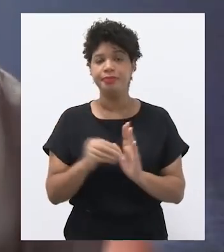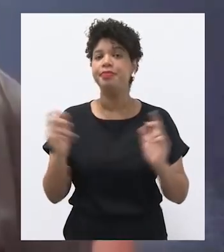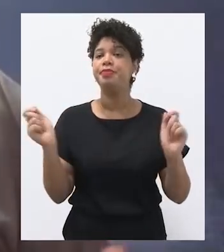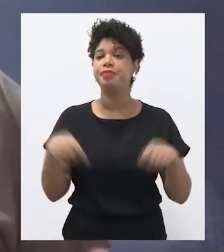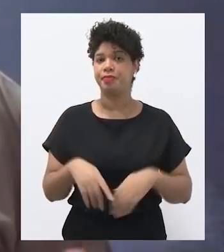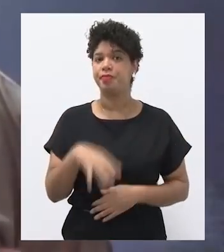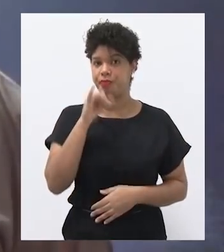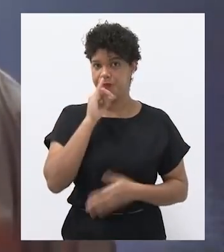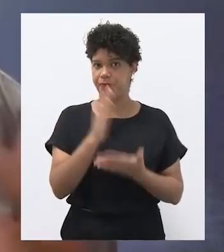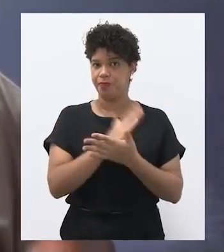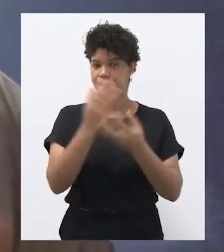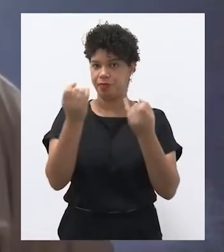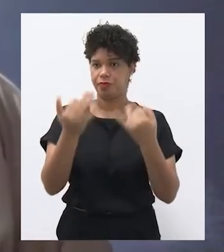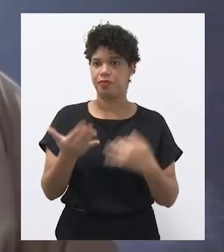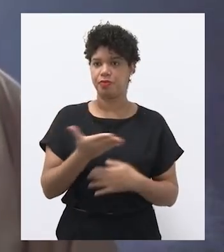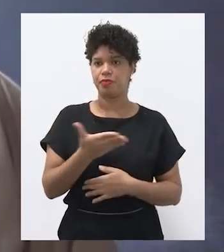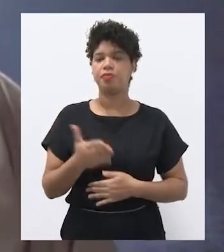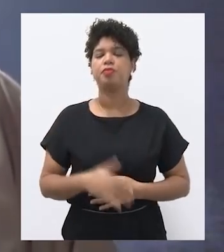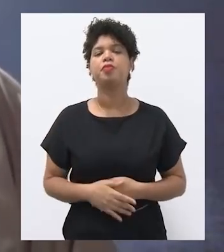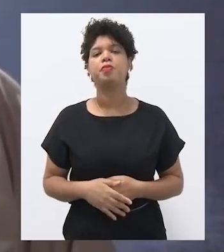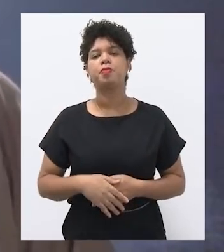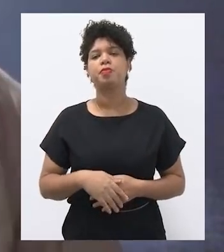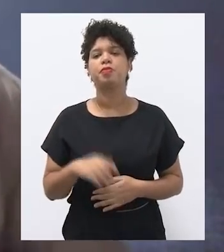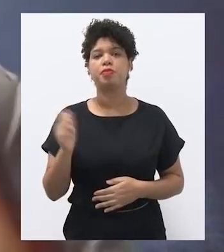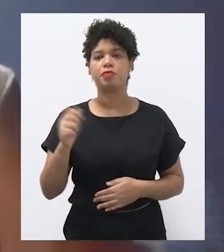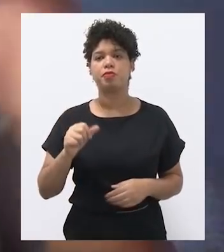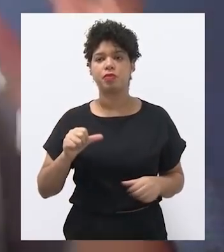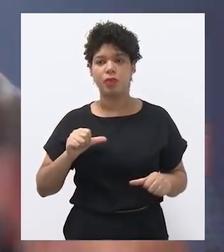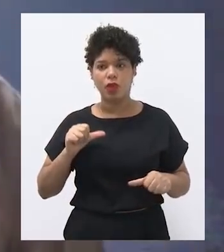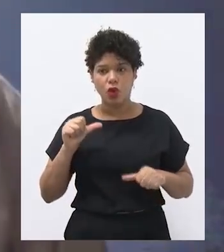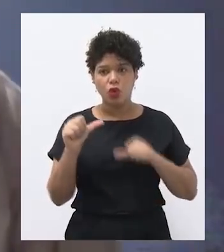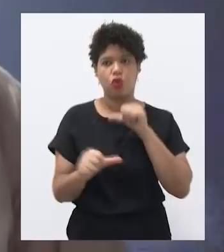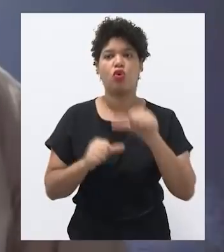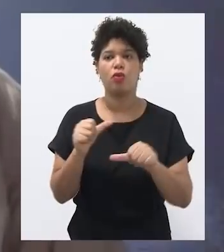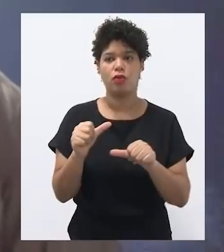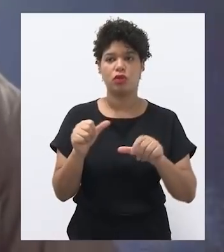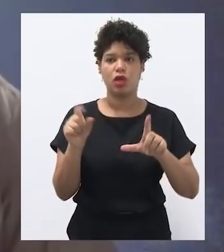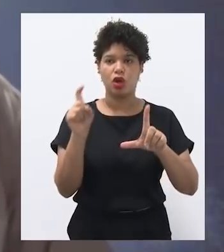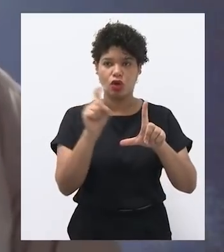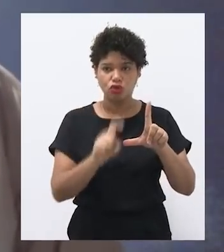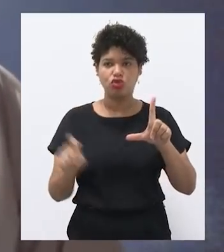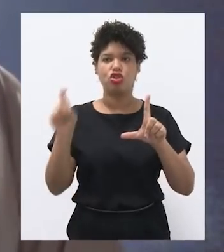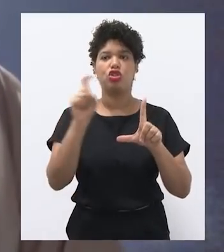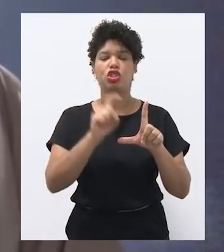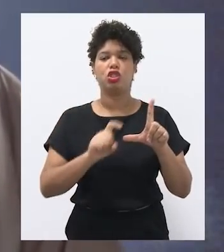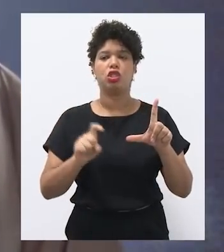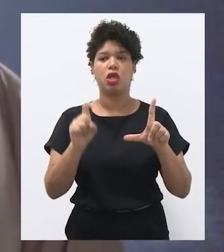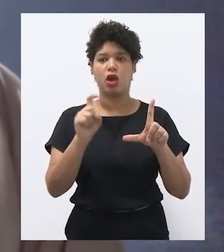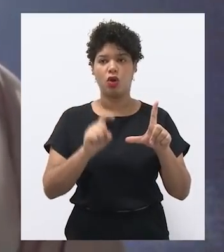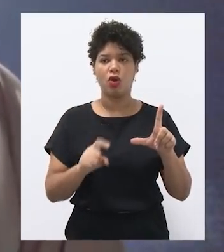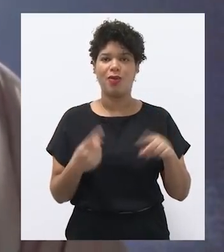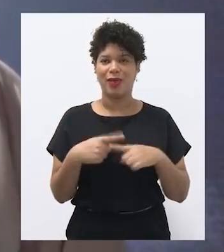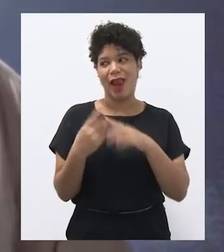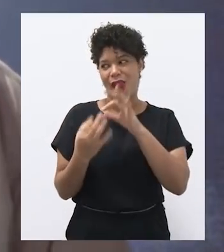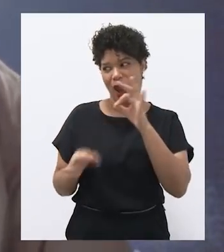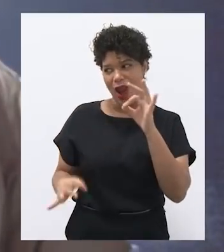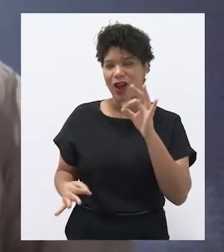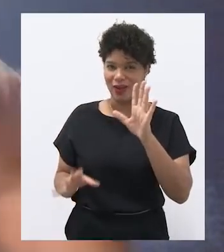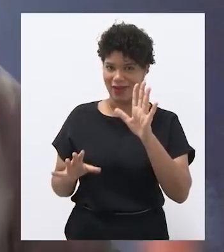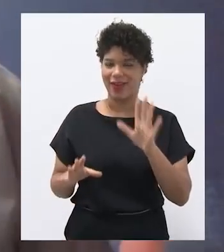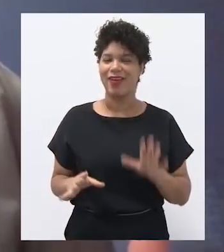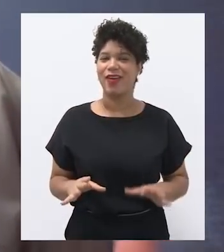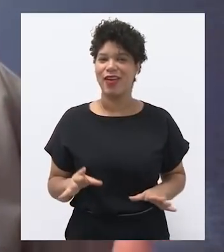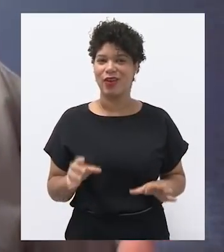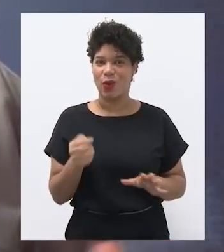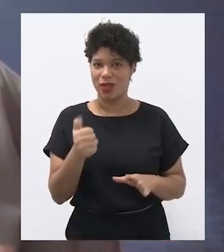Vou dar alguns exemplos do que seria uma efetiva transformação digital, e aí eu fecho essa minha primeira fala aqui, porque eu acho que ela já está muito longa. A